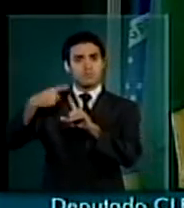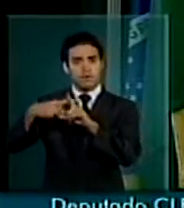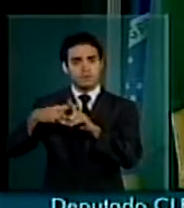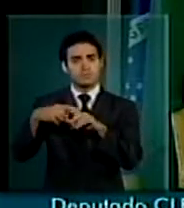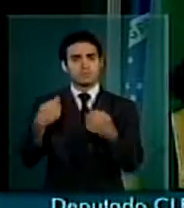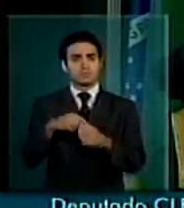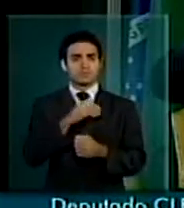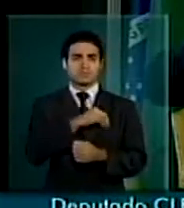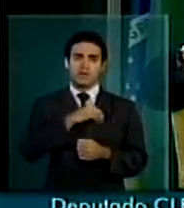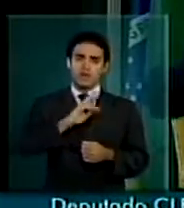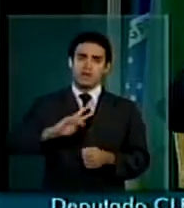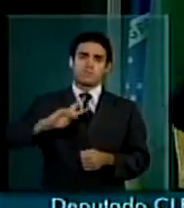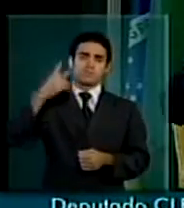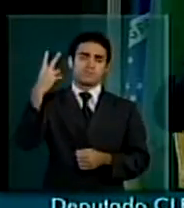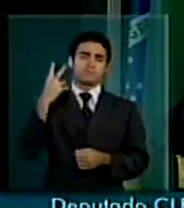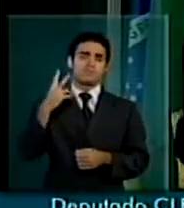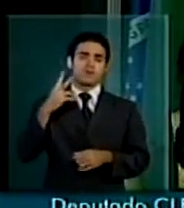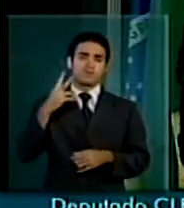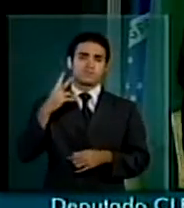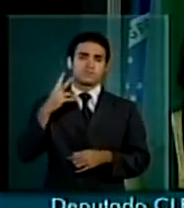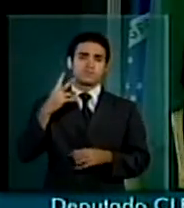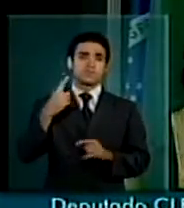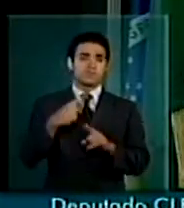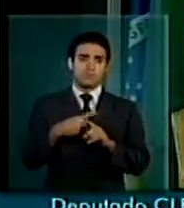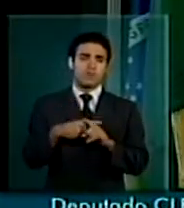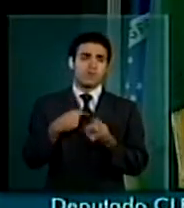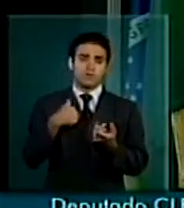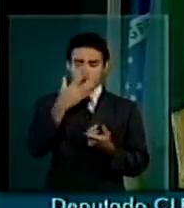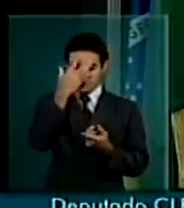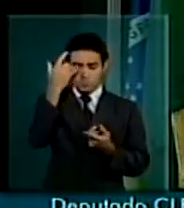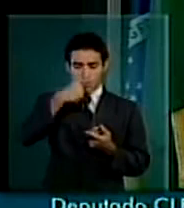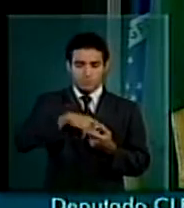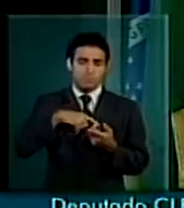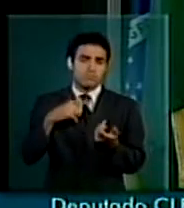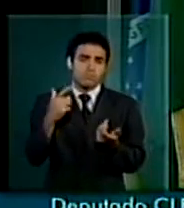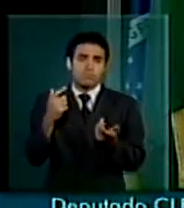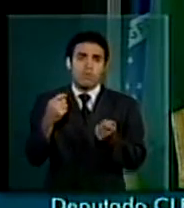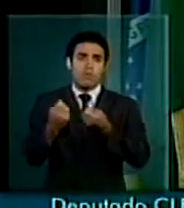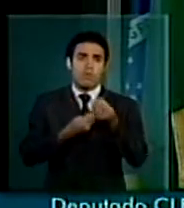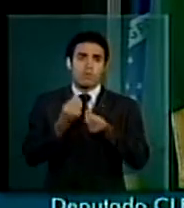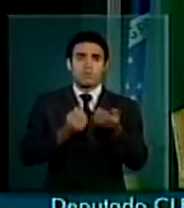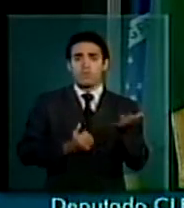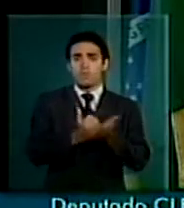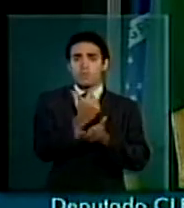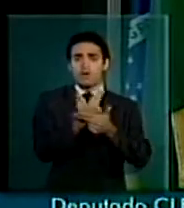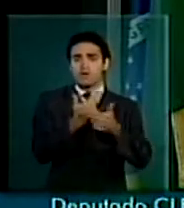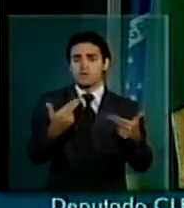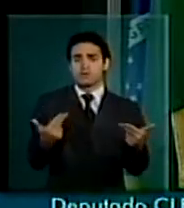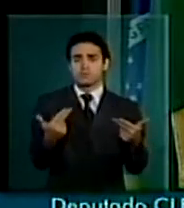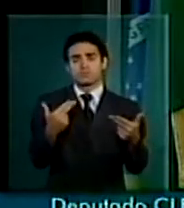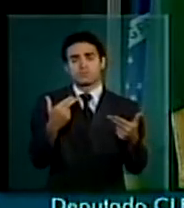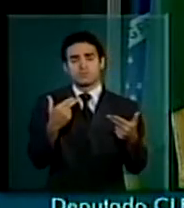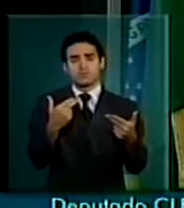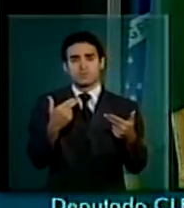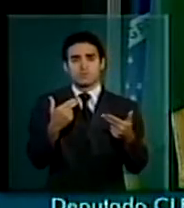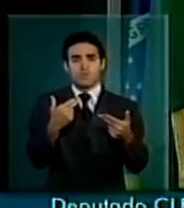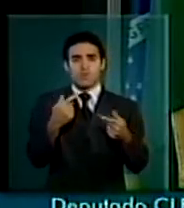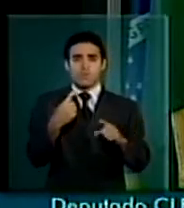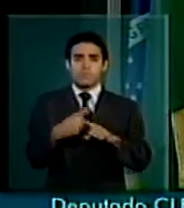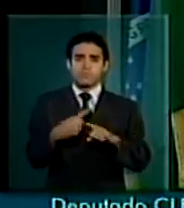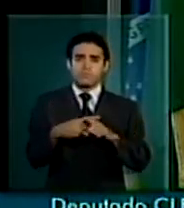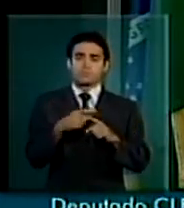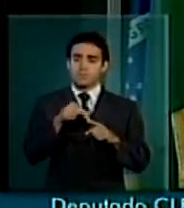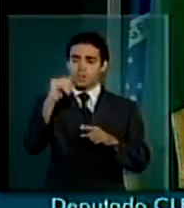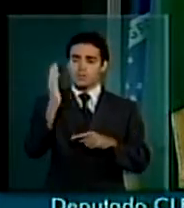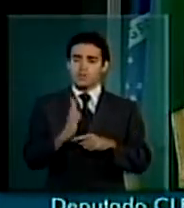ganhar mais, manter o equilíbrio, o seu poder de compra no tocante às suas correções em função exatamente dos, não só do